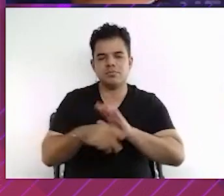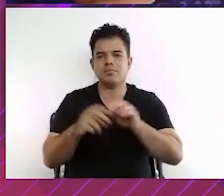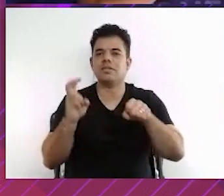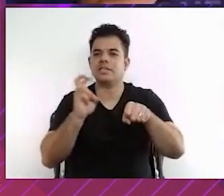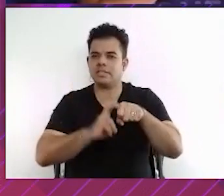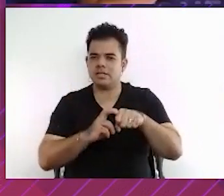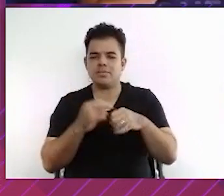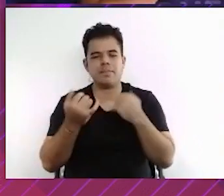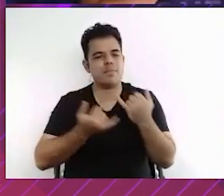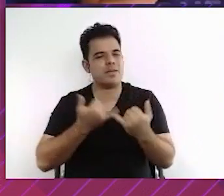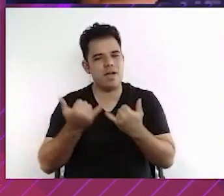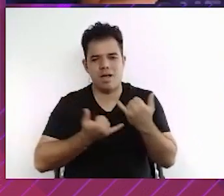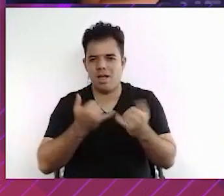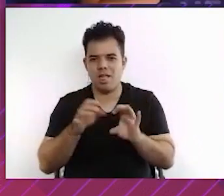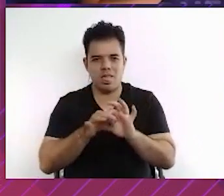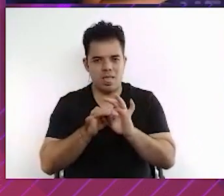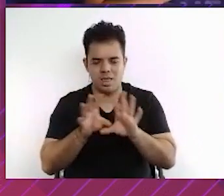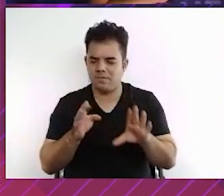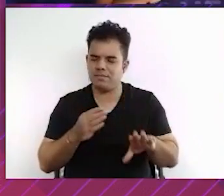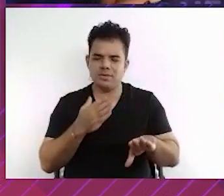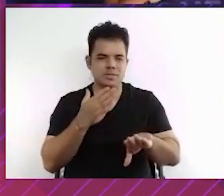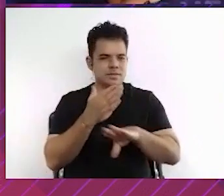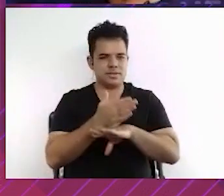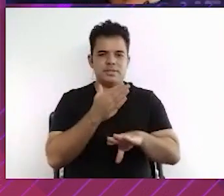lá. Está lá disponível.